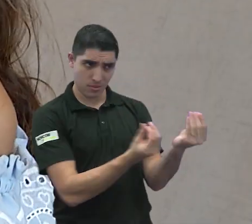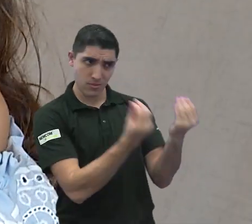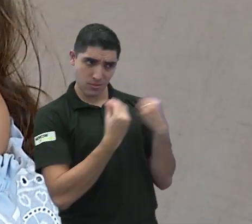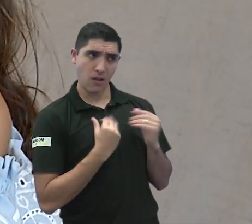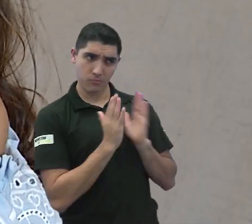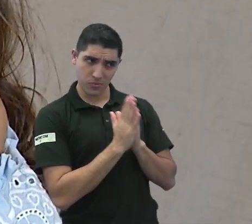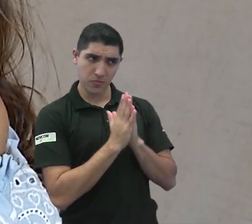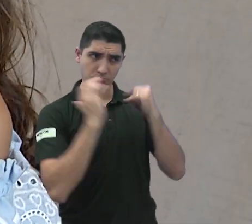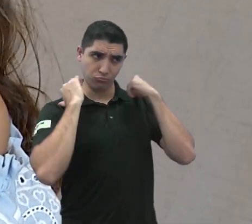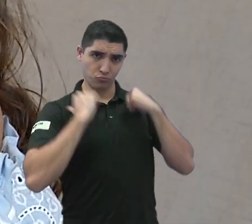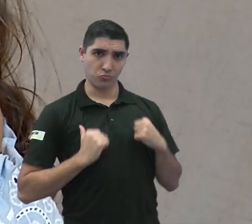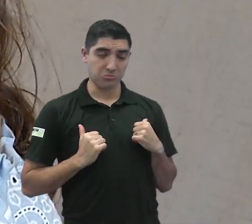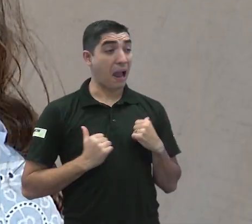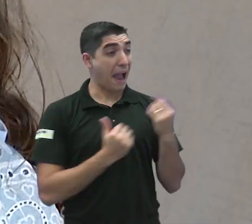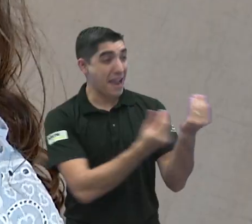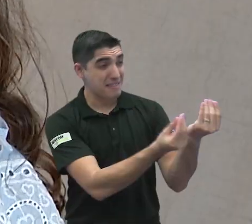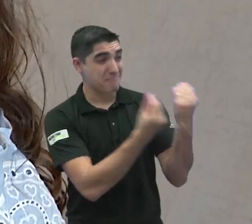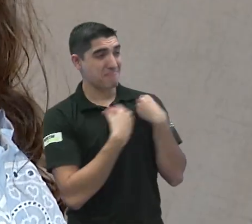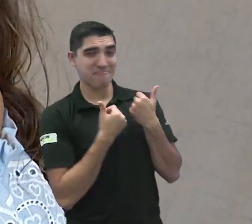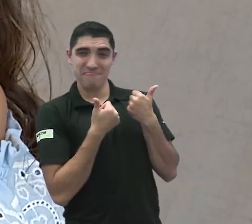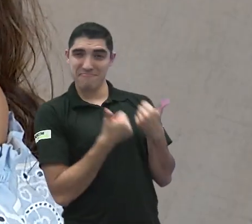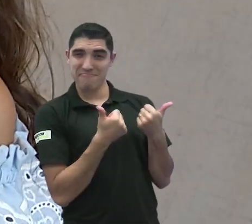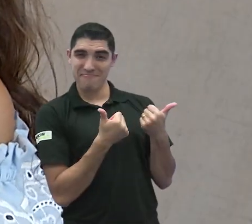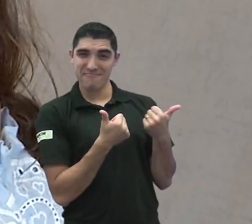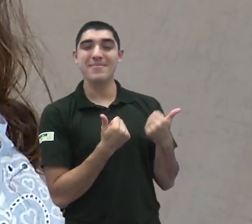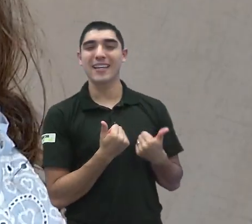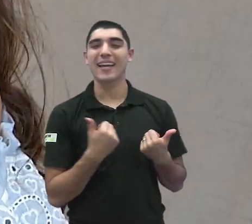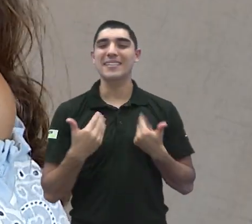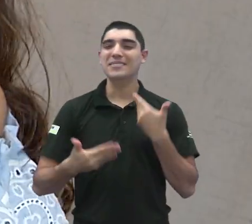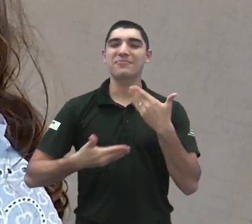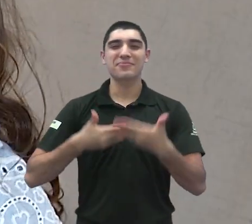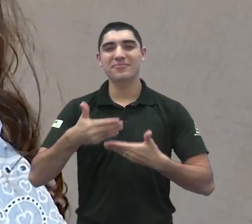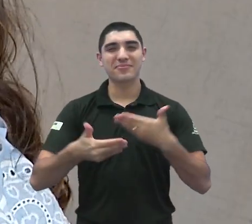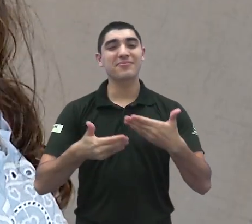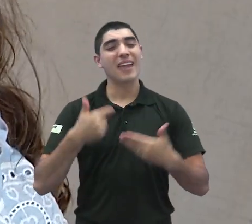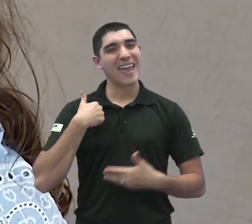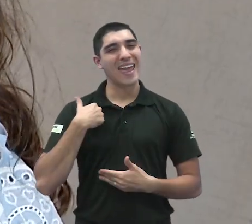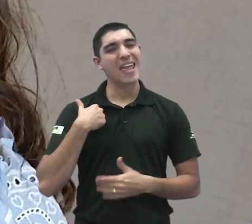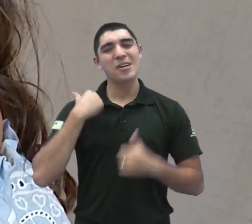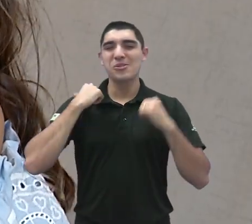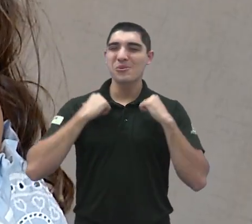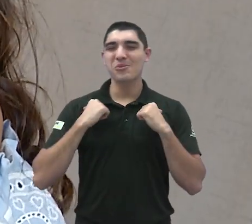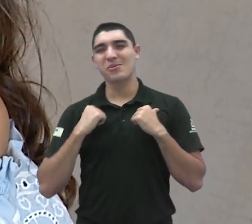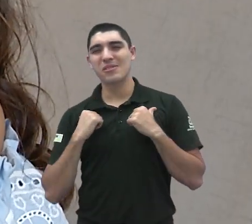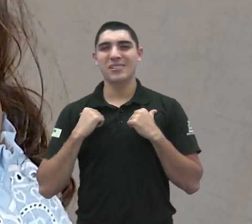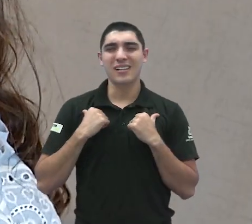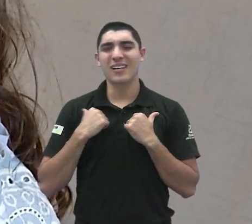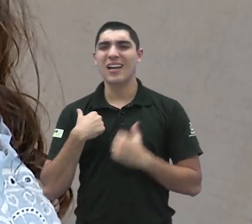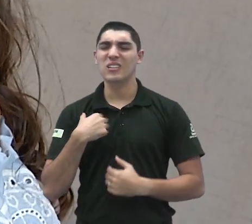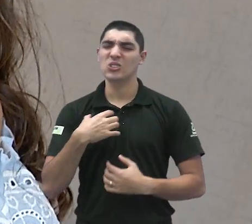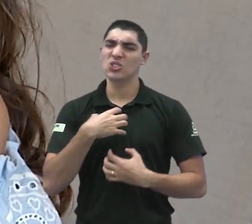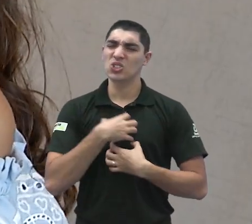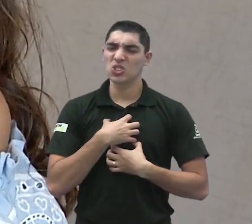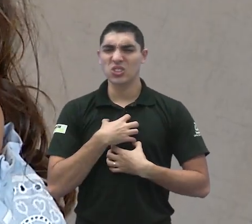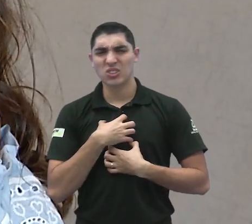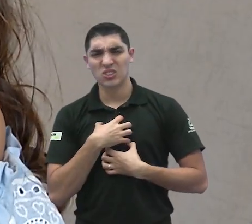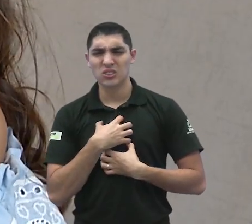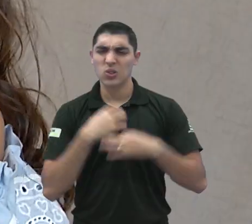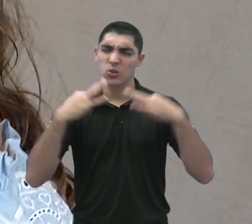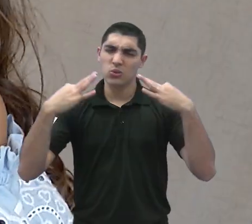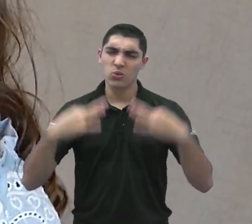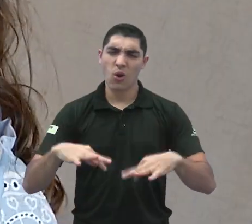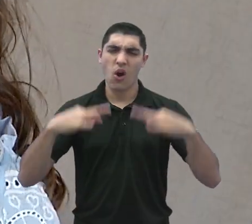das Crianças e meus pais me deram. Mas depois de uns dias eu comecei